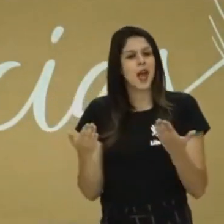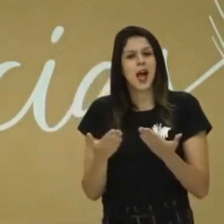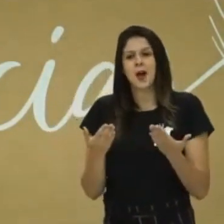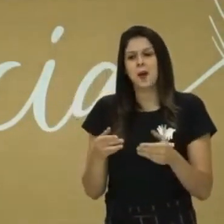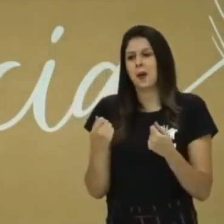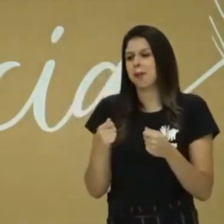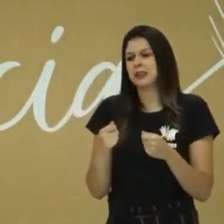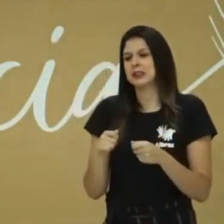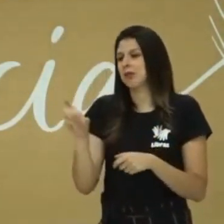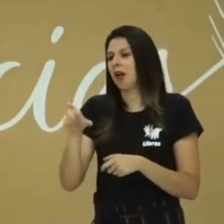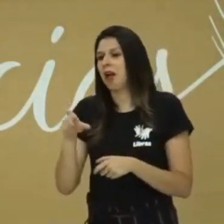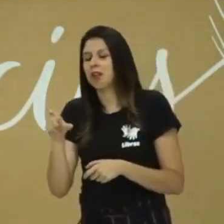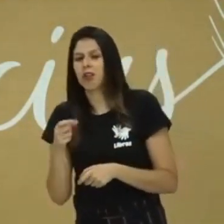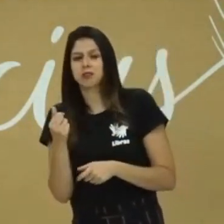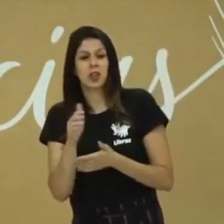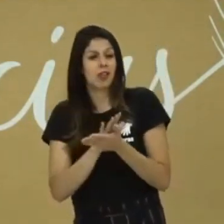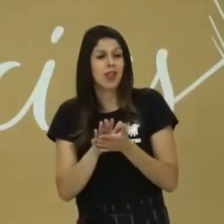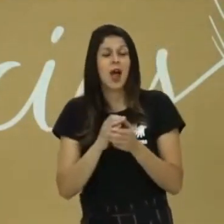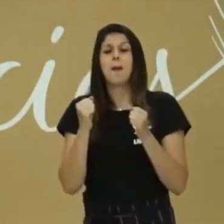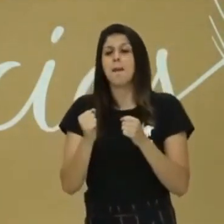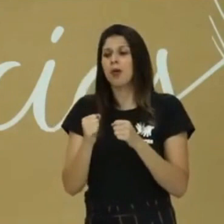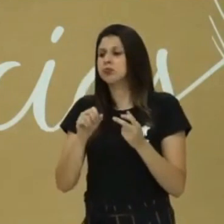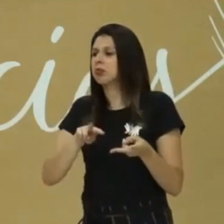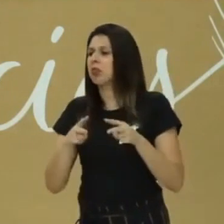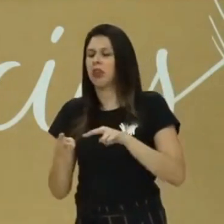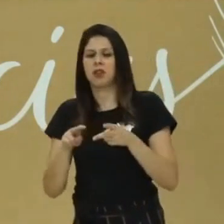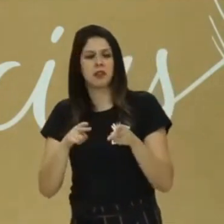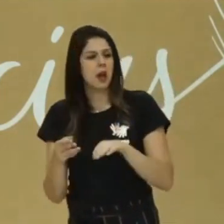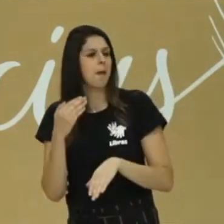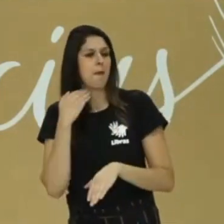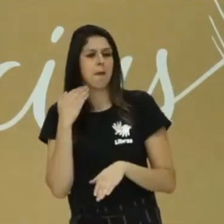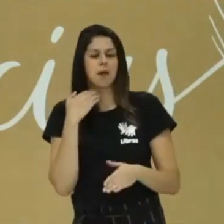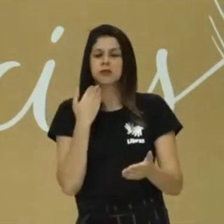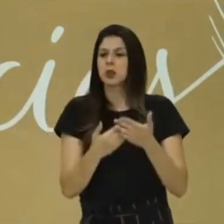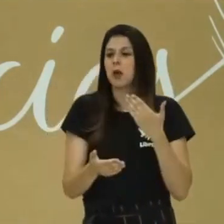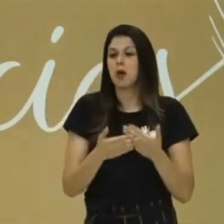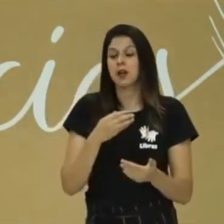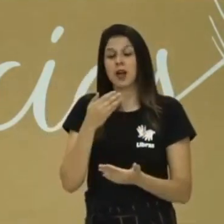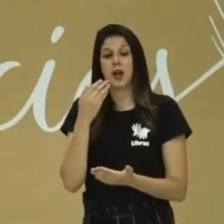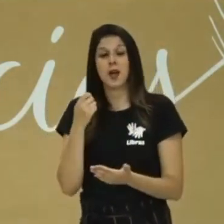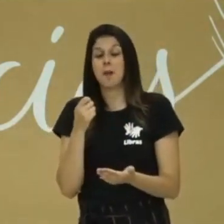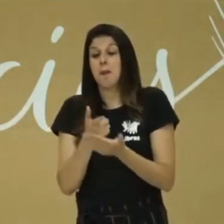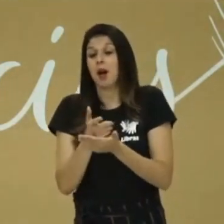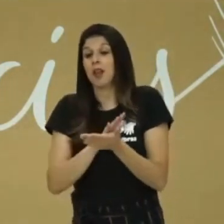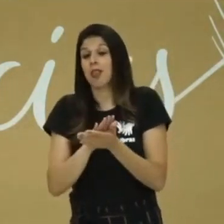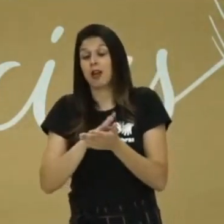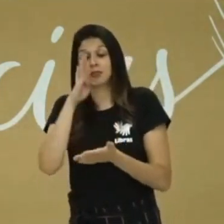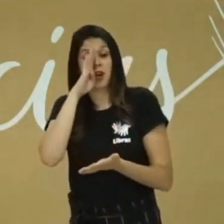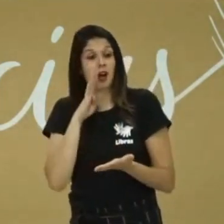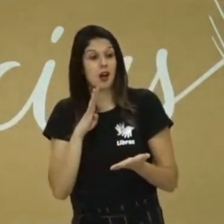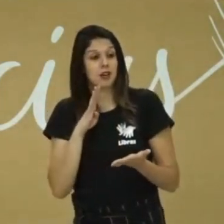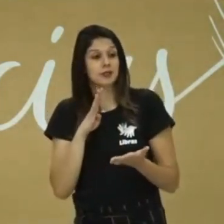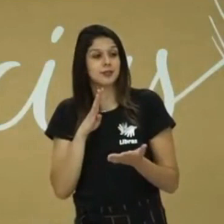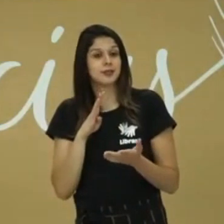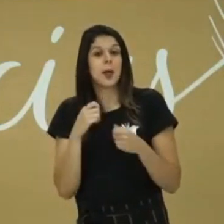você pode fazer transferência em qualquer horário para qualquer lugar com praticamente custo zero Olá tudo que a outra